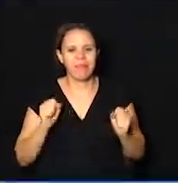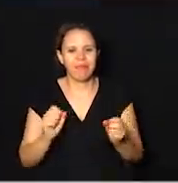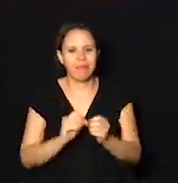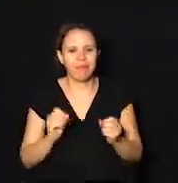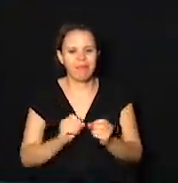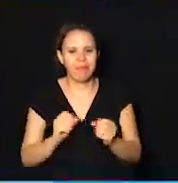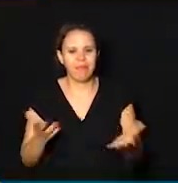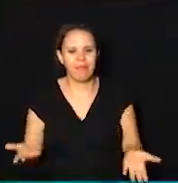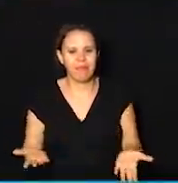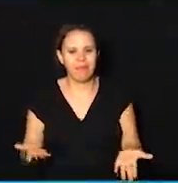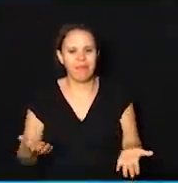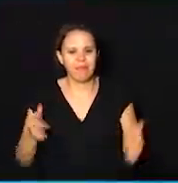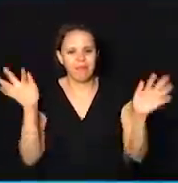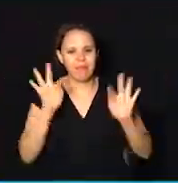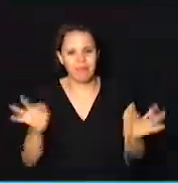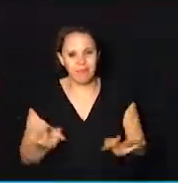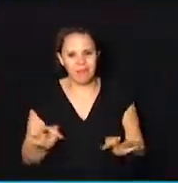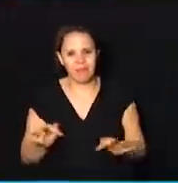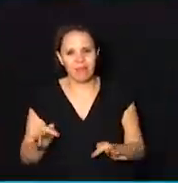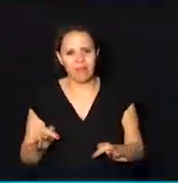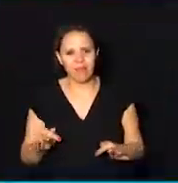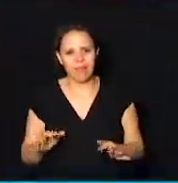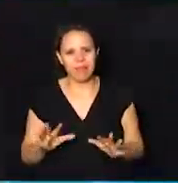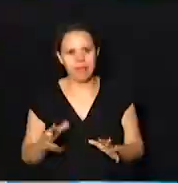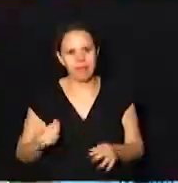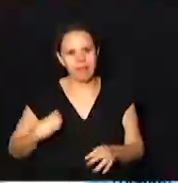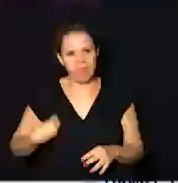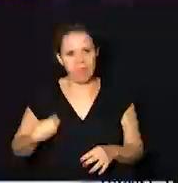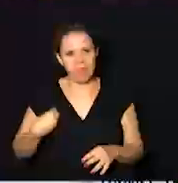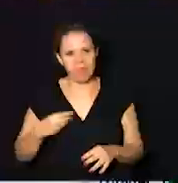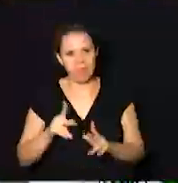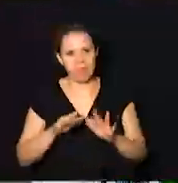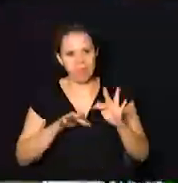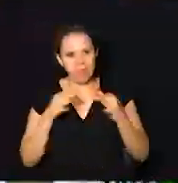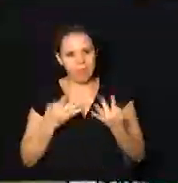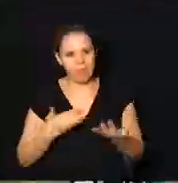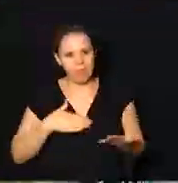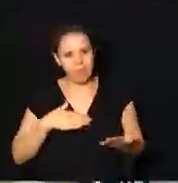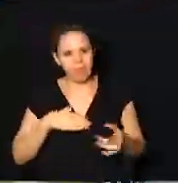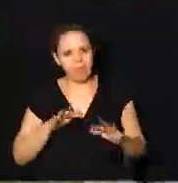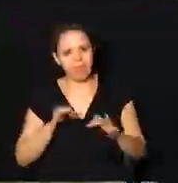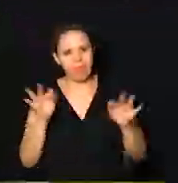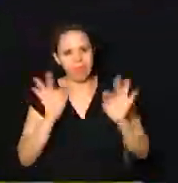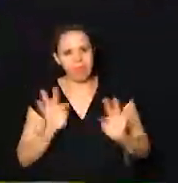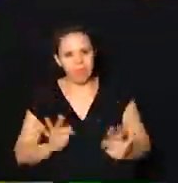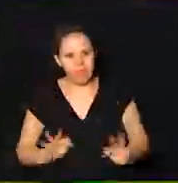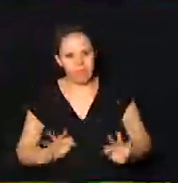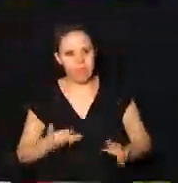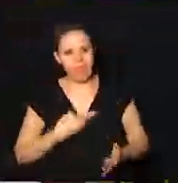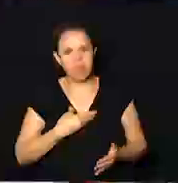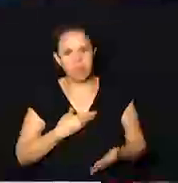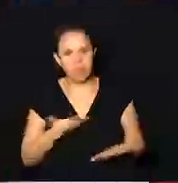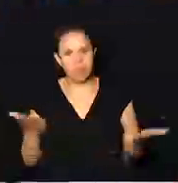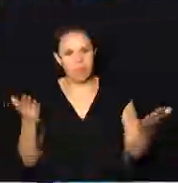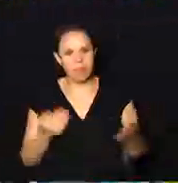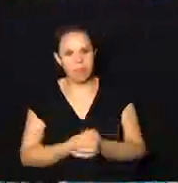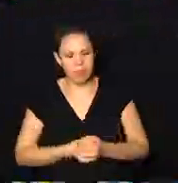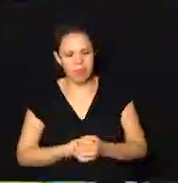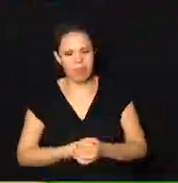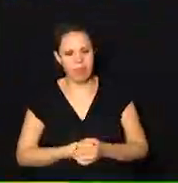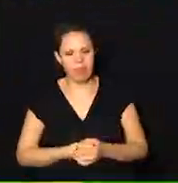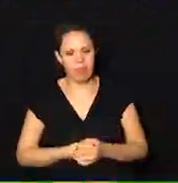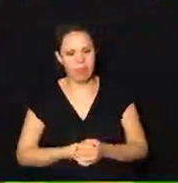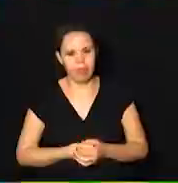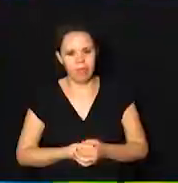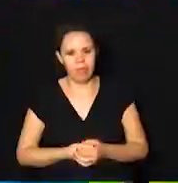fazer meu dia mais feliz não nosso ao meio-dia mas se minha vida a família minha família e também ficou bastante feliz e meus amigos